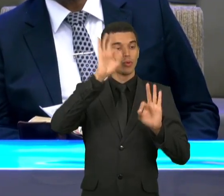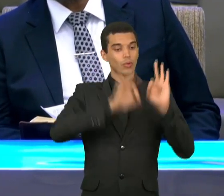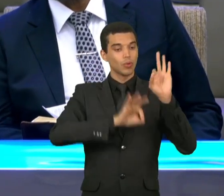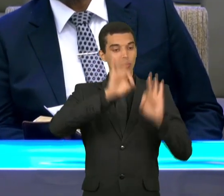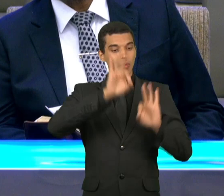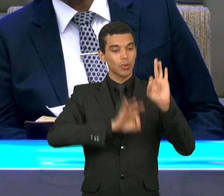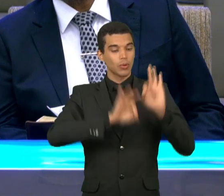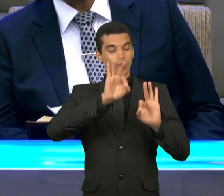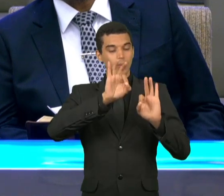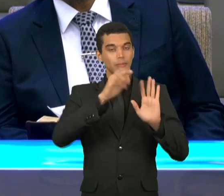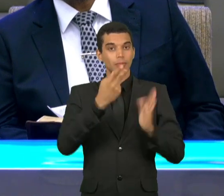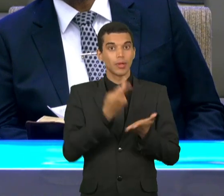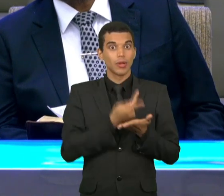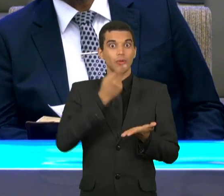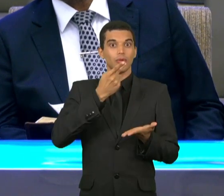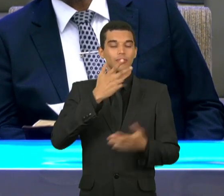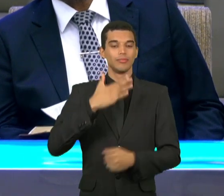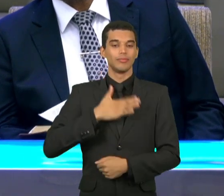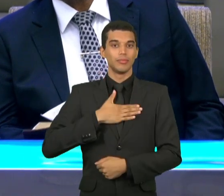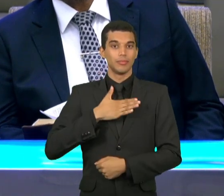elaborou na sua mente